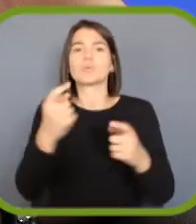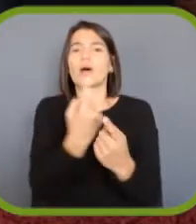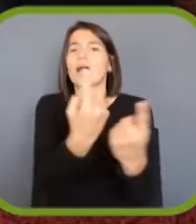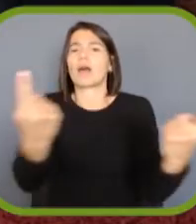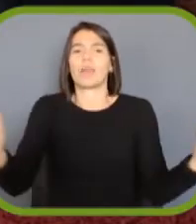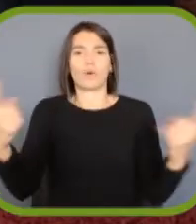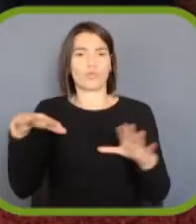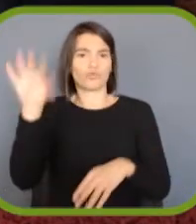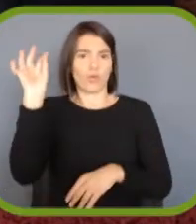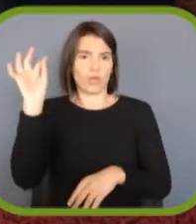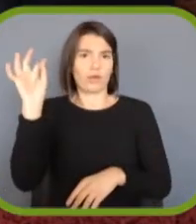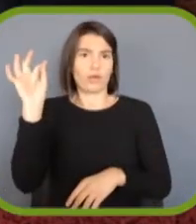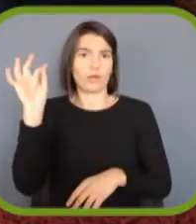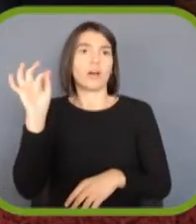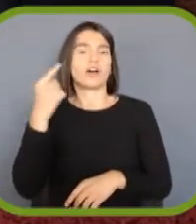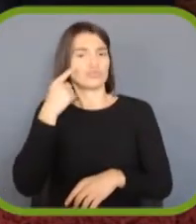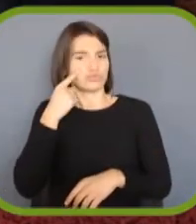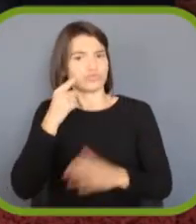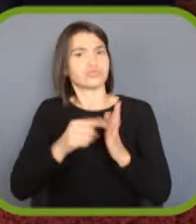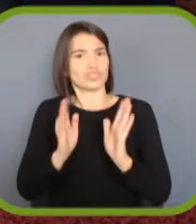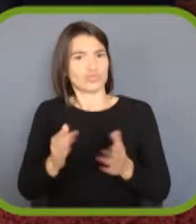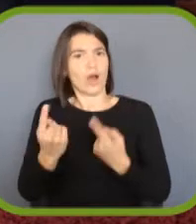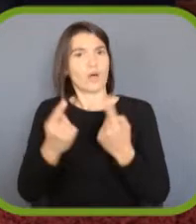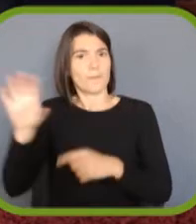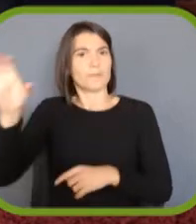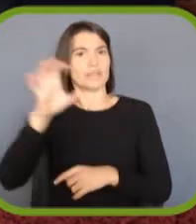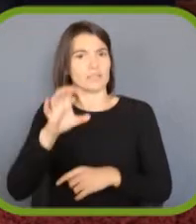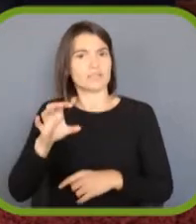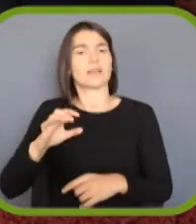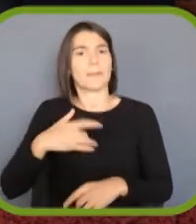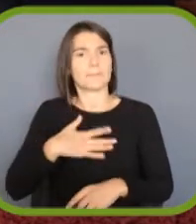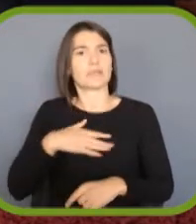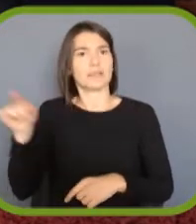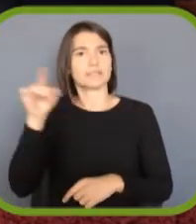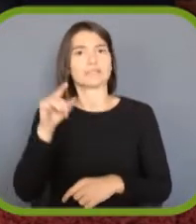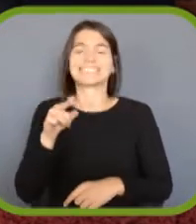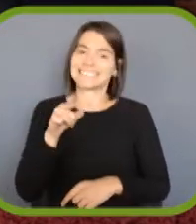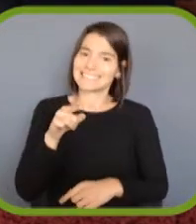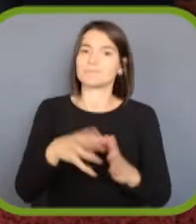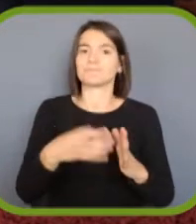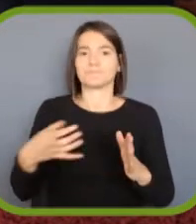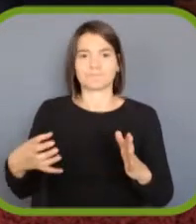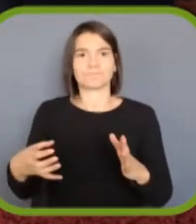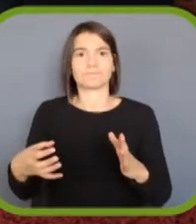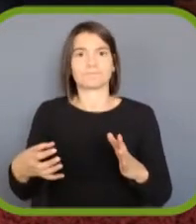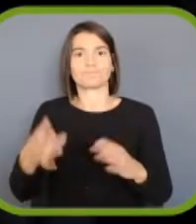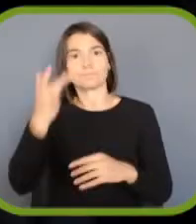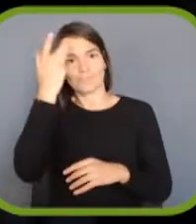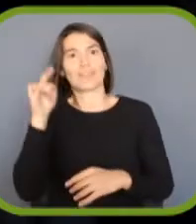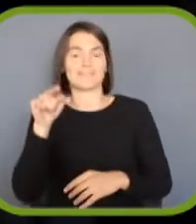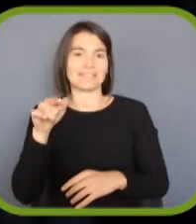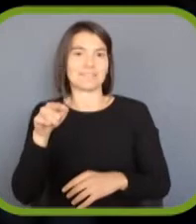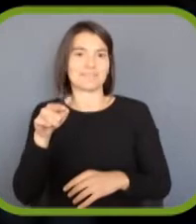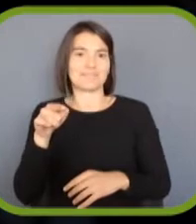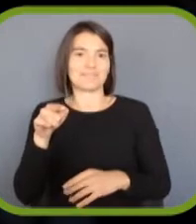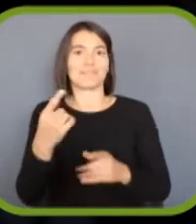escolha da pessoa, como já foi também experienciado em alguns países, em algumas empresas, isso realmente é complexo.